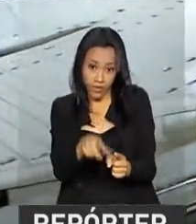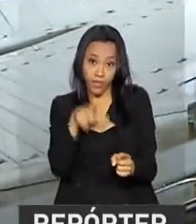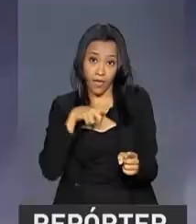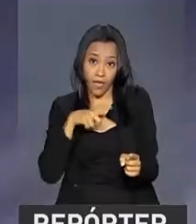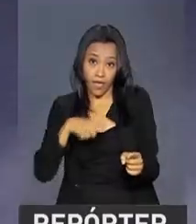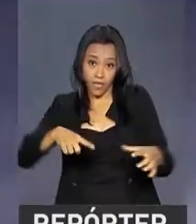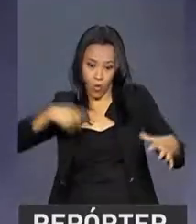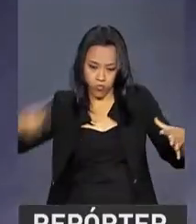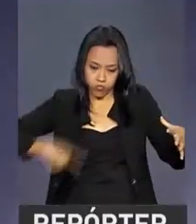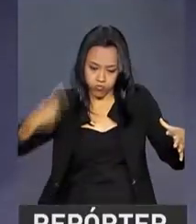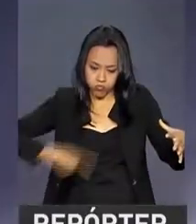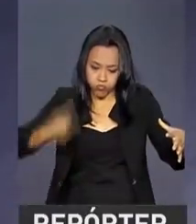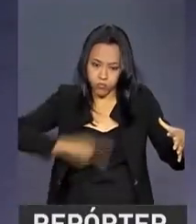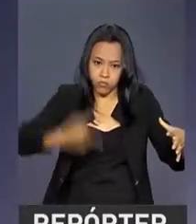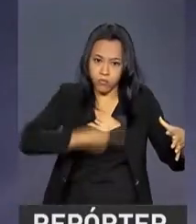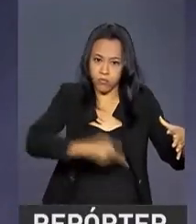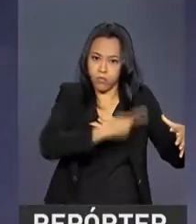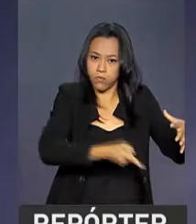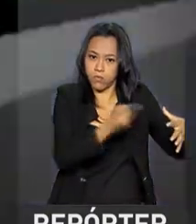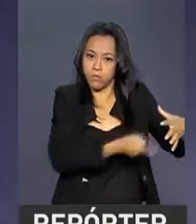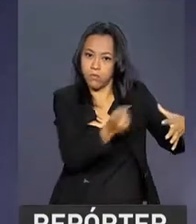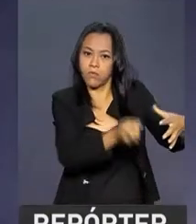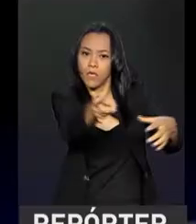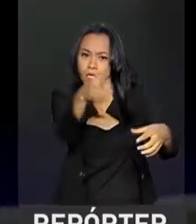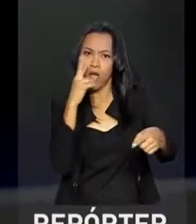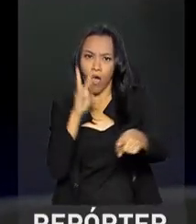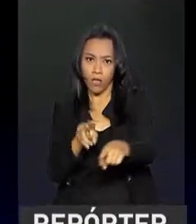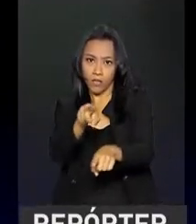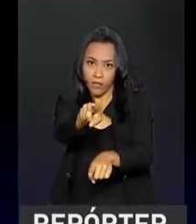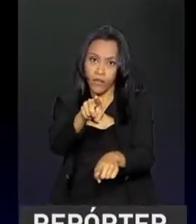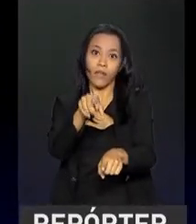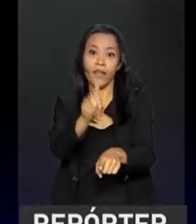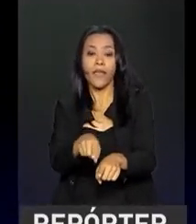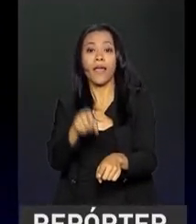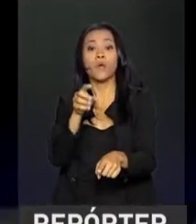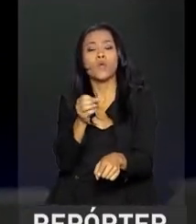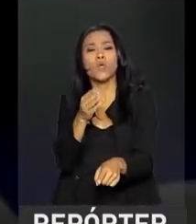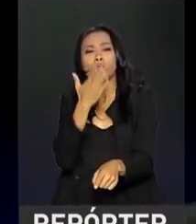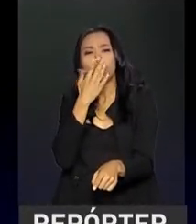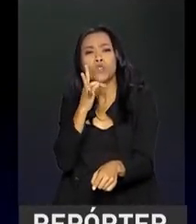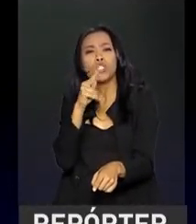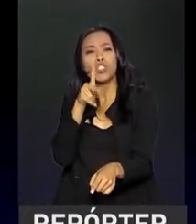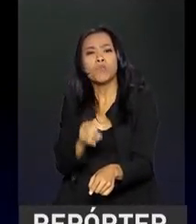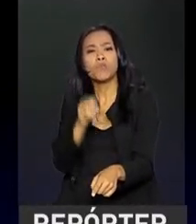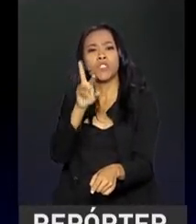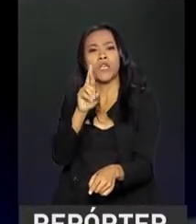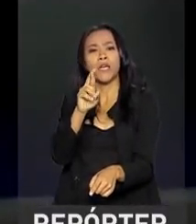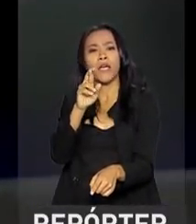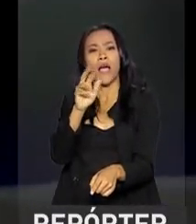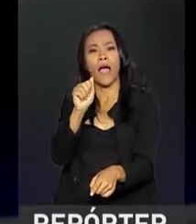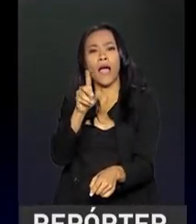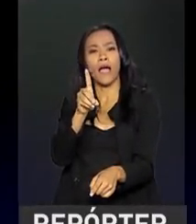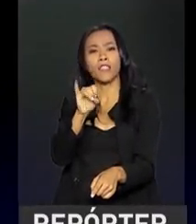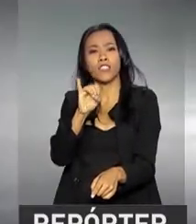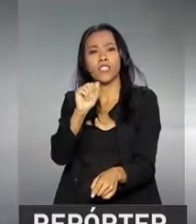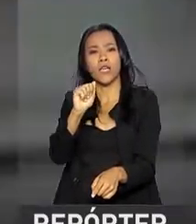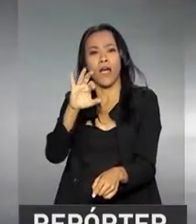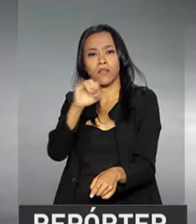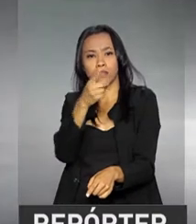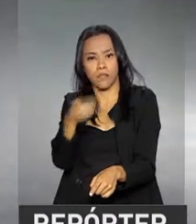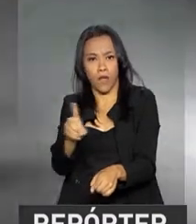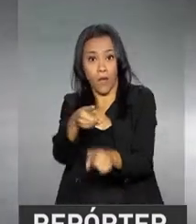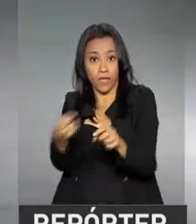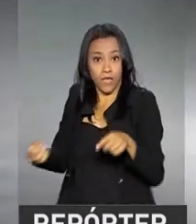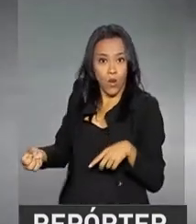máquina. Tudo começa nesse acelerador linear, que gera um tipo de radiação muito brilhante, a luz síncrotron. Essa